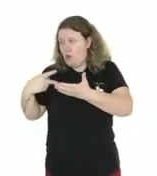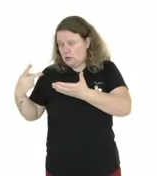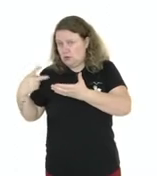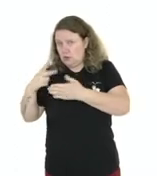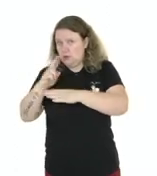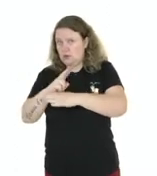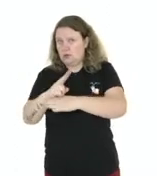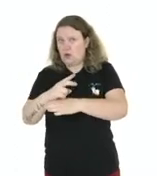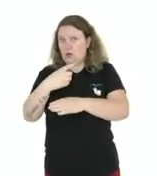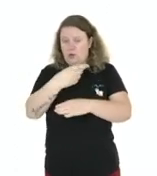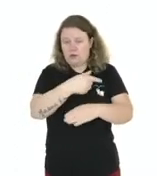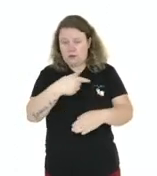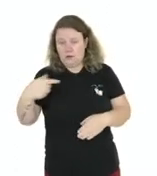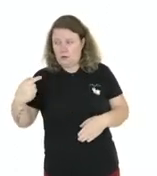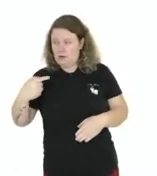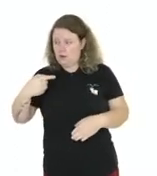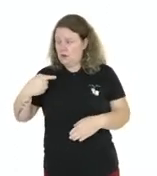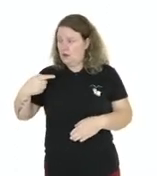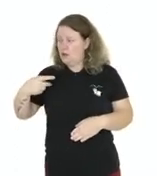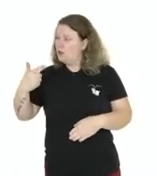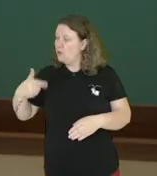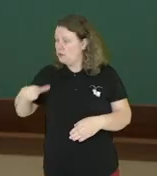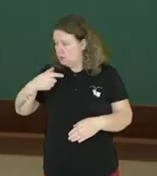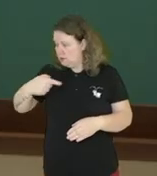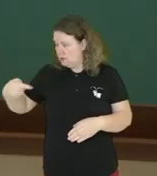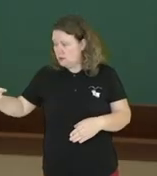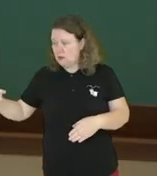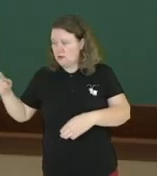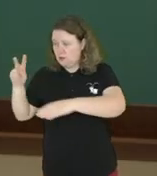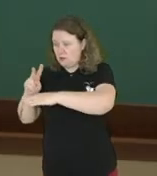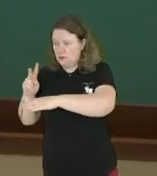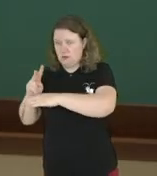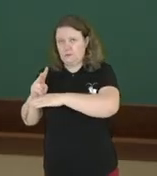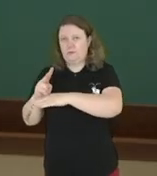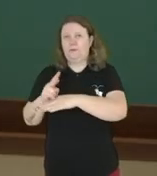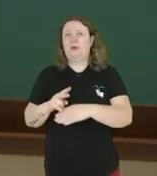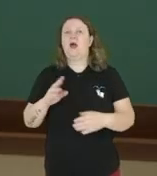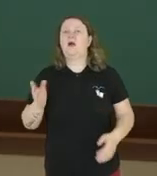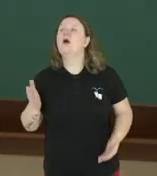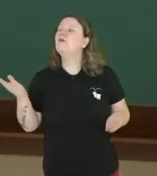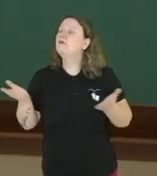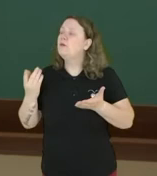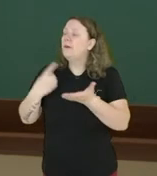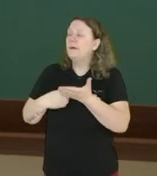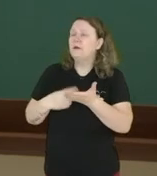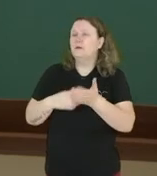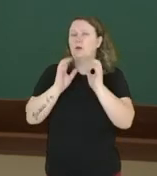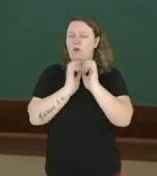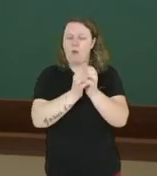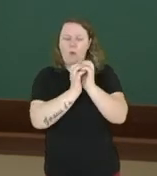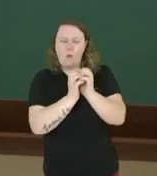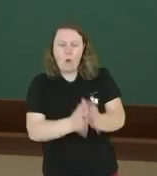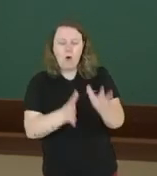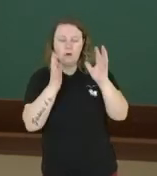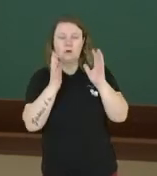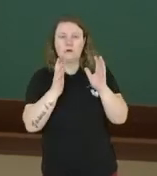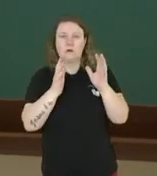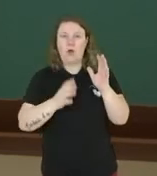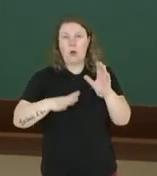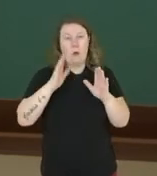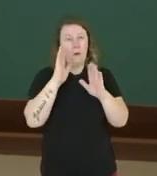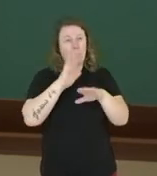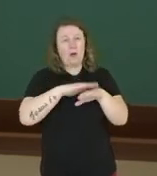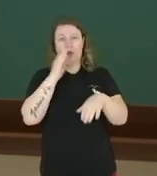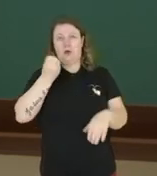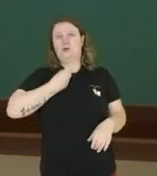Então, fizeram um sorteio com um dado, onde aquele que tirar o maior número será o primeiro a cuidar do cachorrinho, que